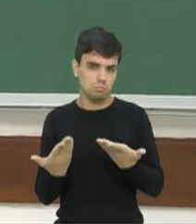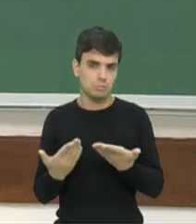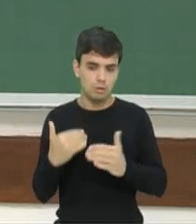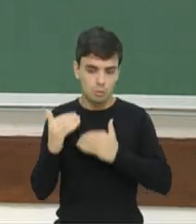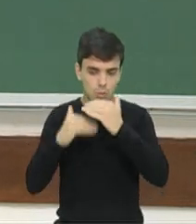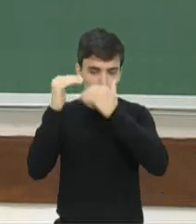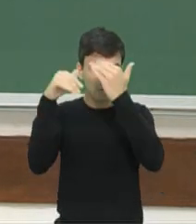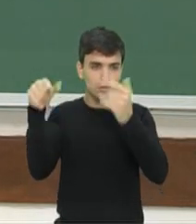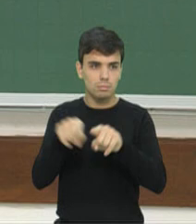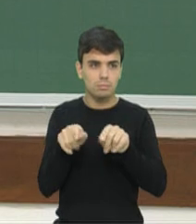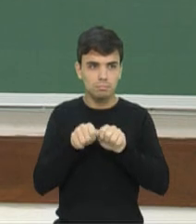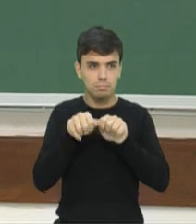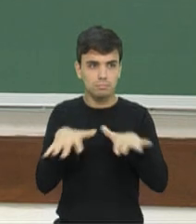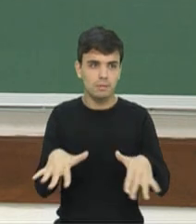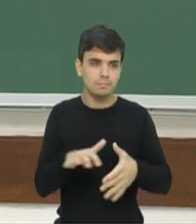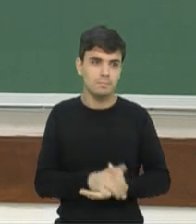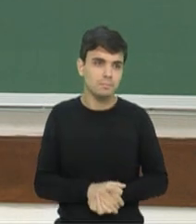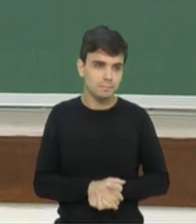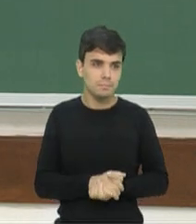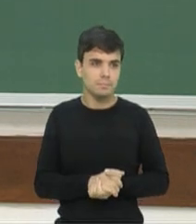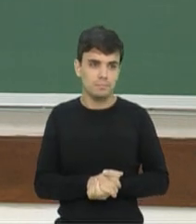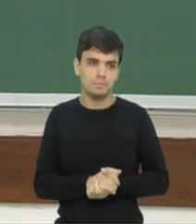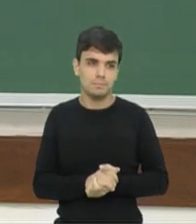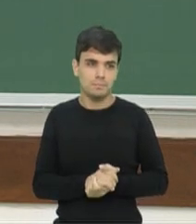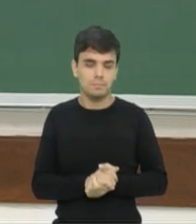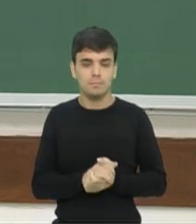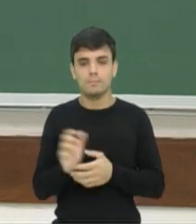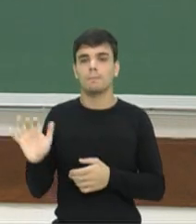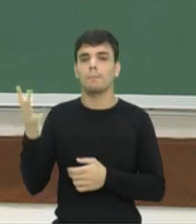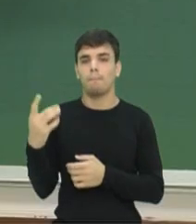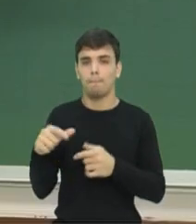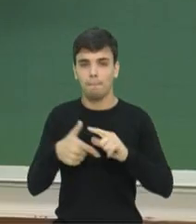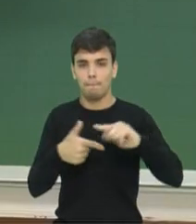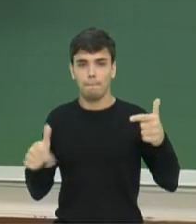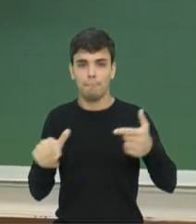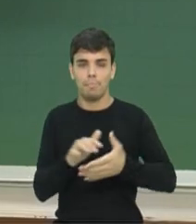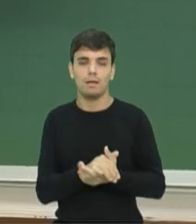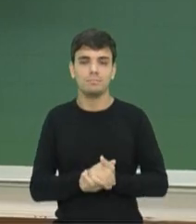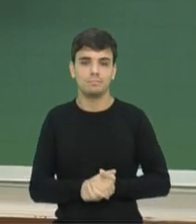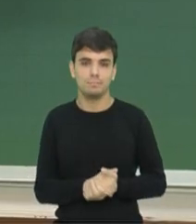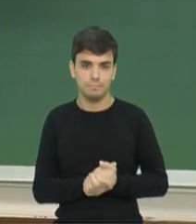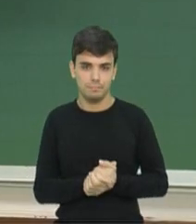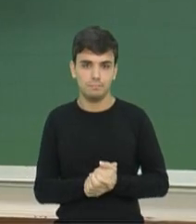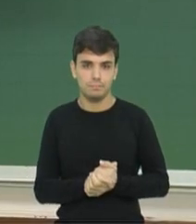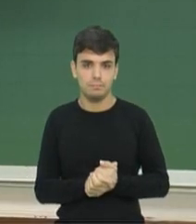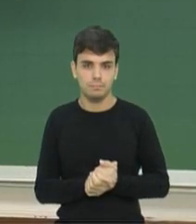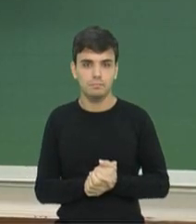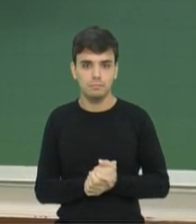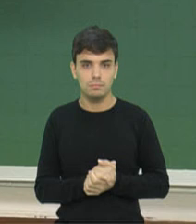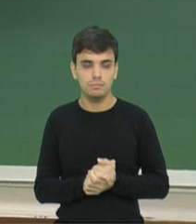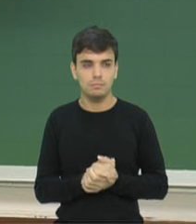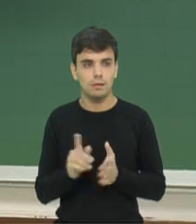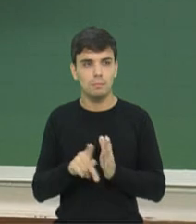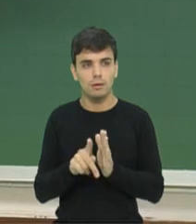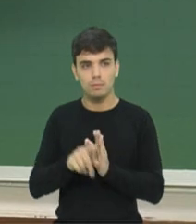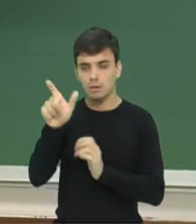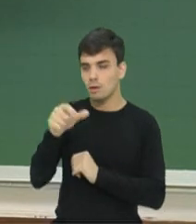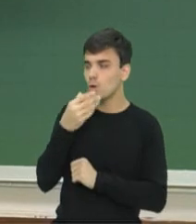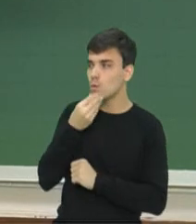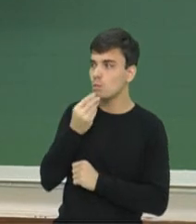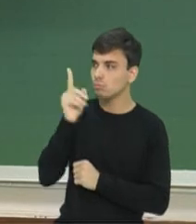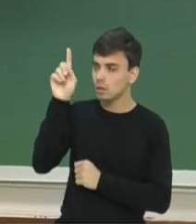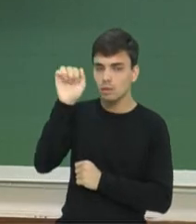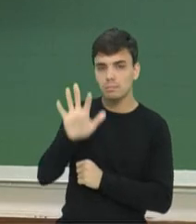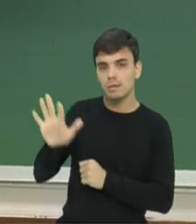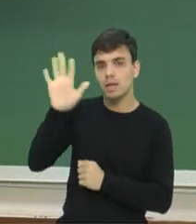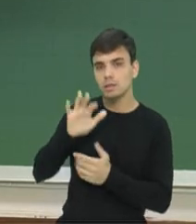cresça e se propague, né? Então foi o que ocorreu na parte moderna do karatê através do mestre Gichin Funakoshi, né? Então foi